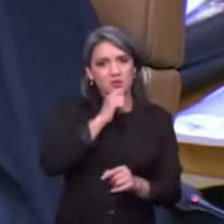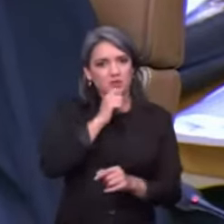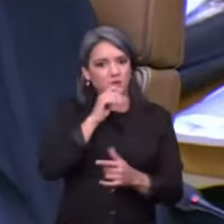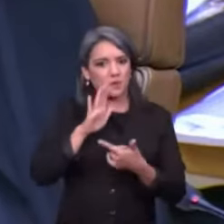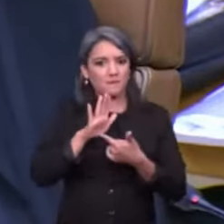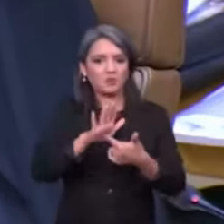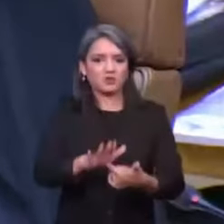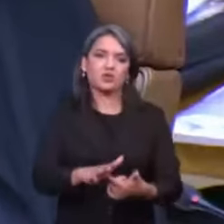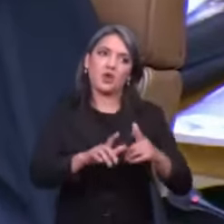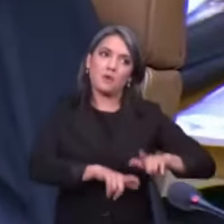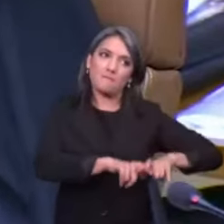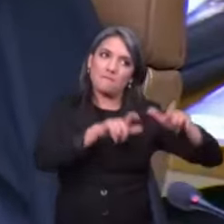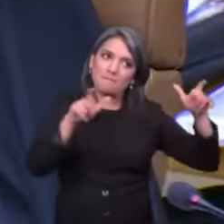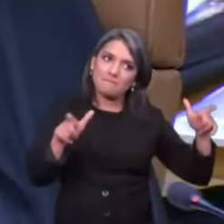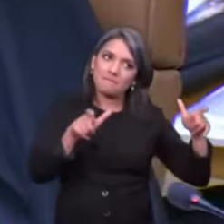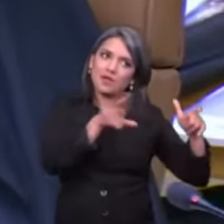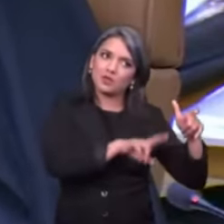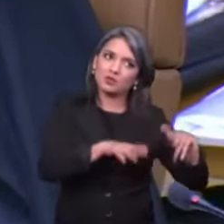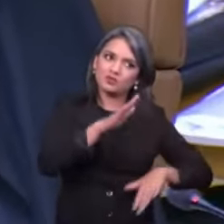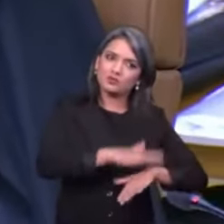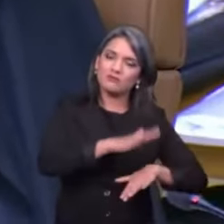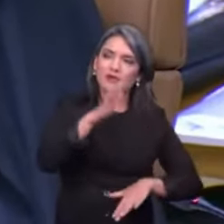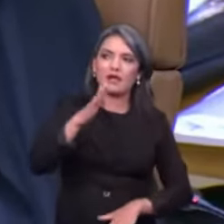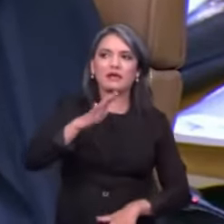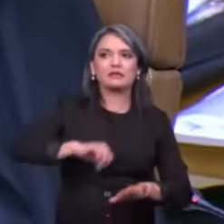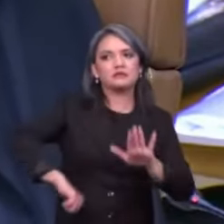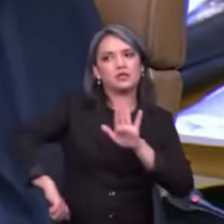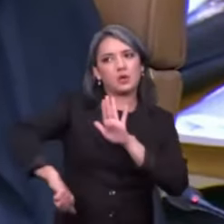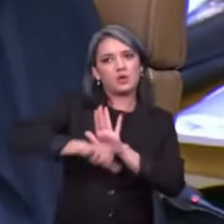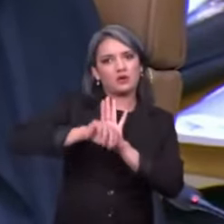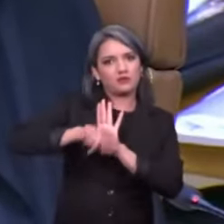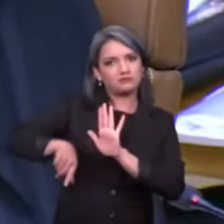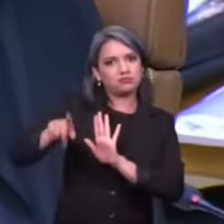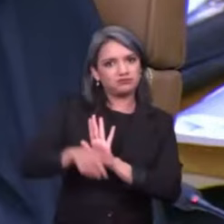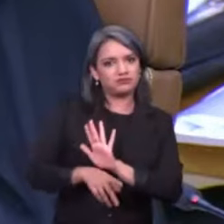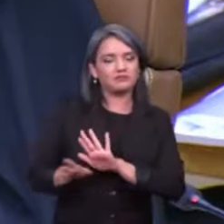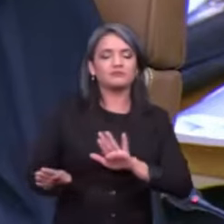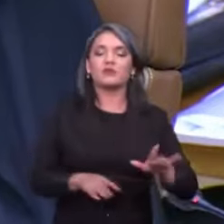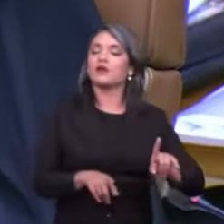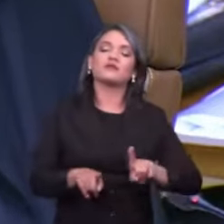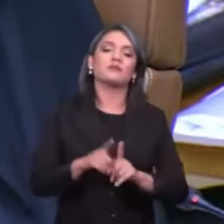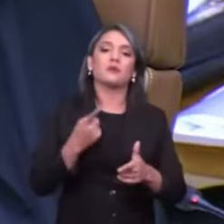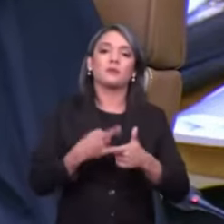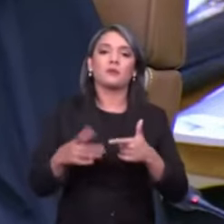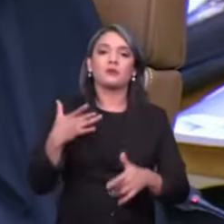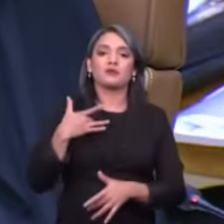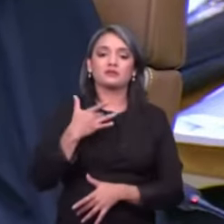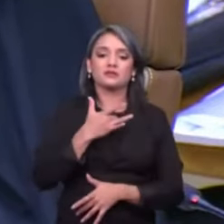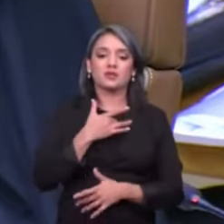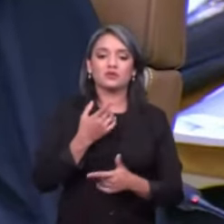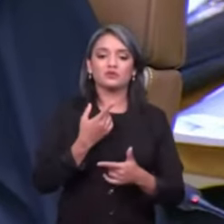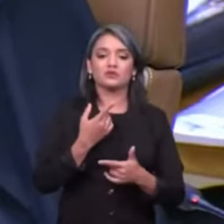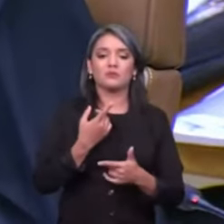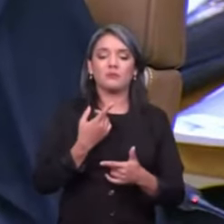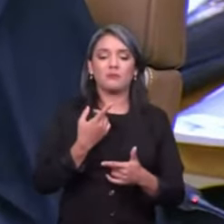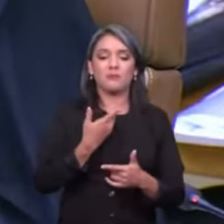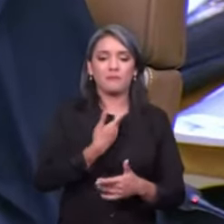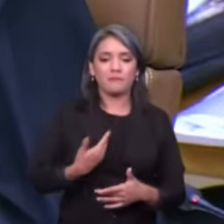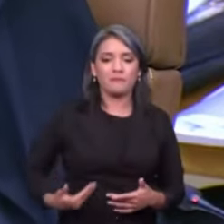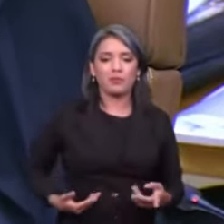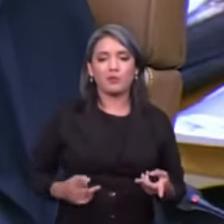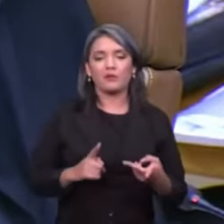a descriminalização. Ainda assim, a crise da saúde pública, juntamente com a escassez de habitação a